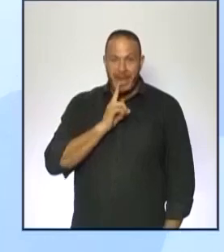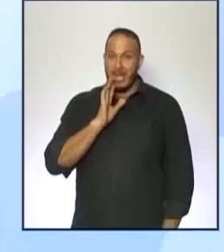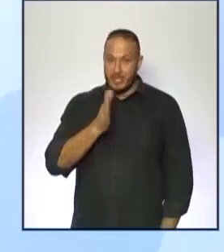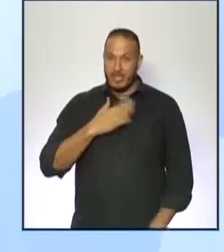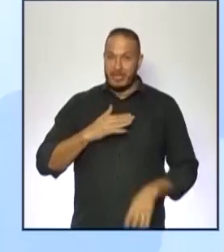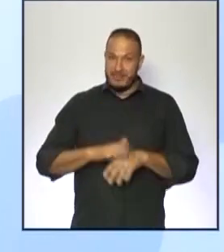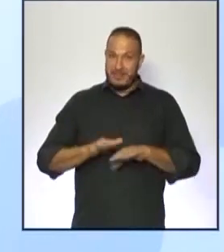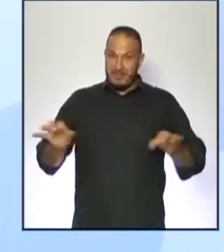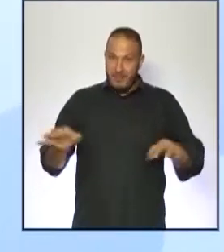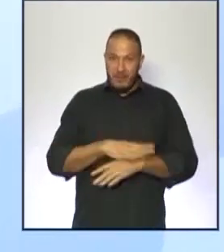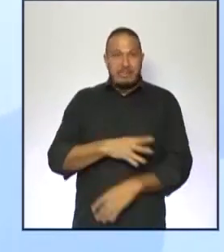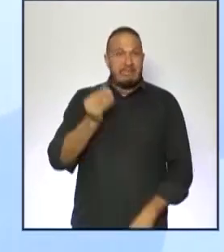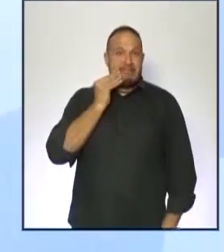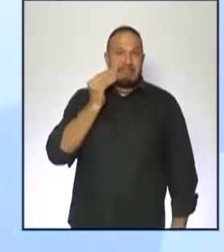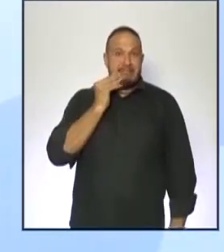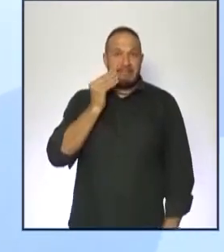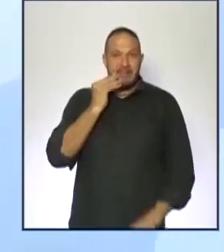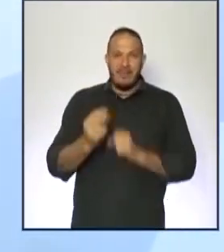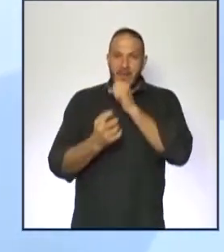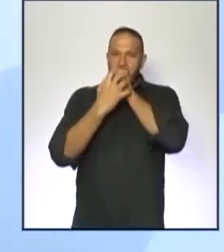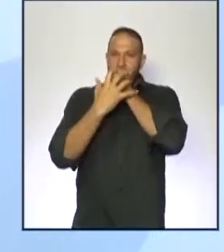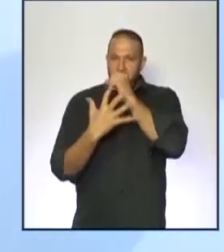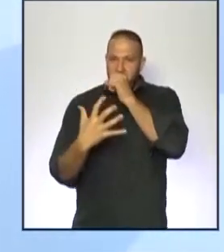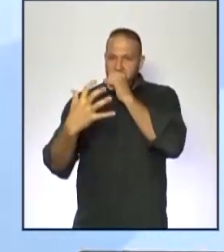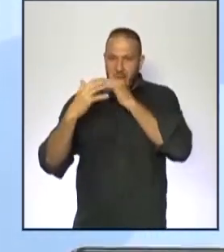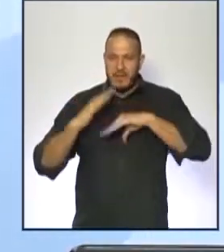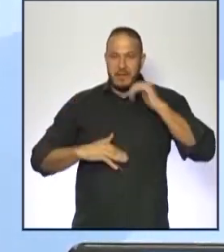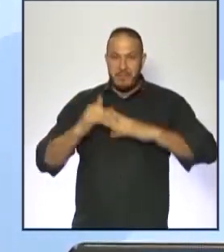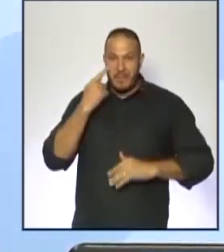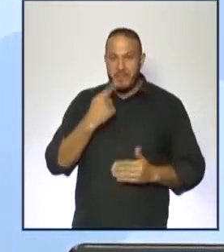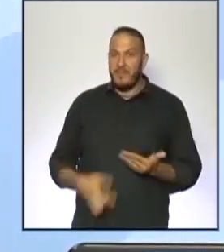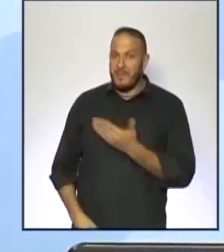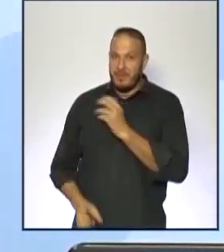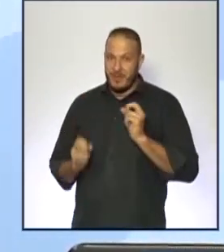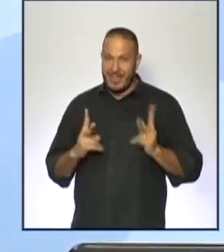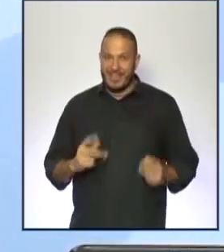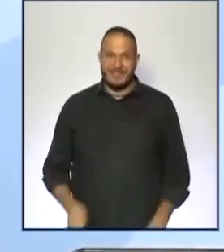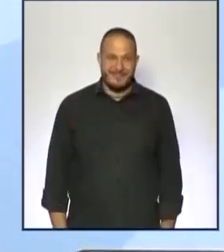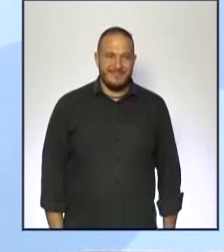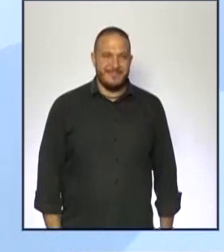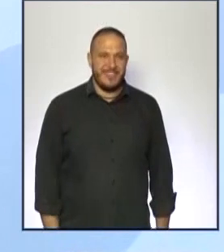preparada para a gente testar ação e reação na prática. Vamos lá.